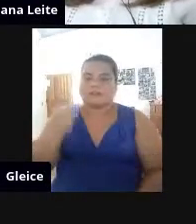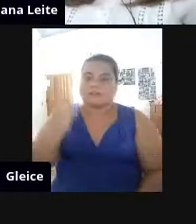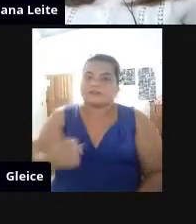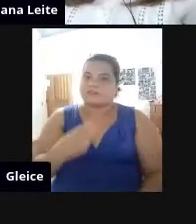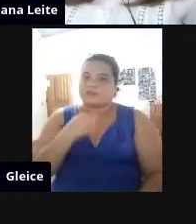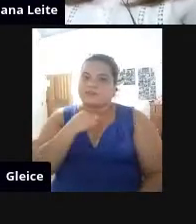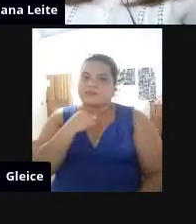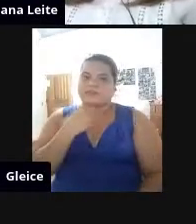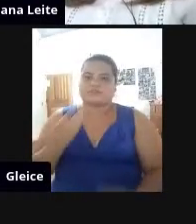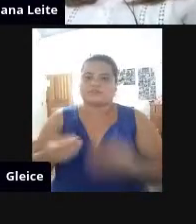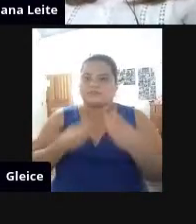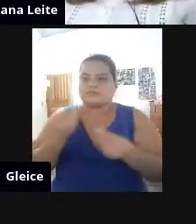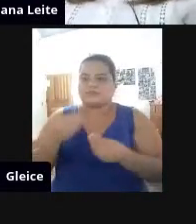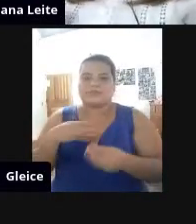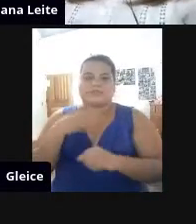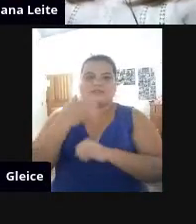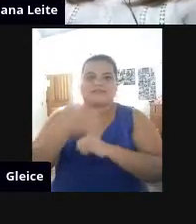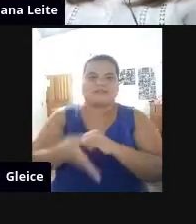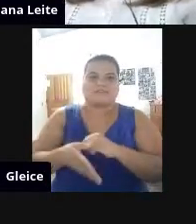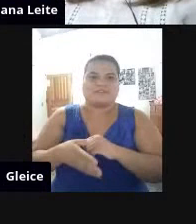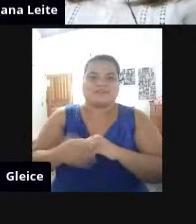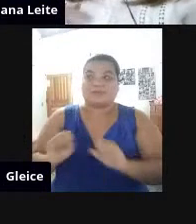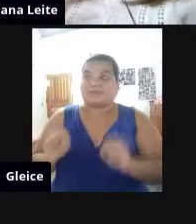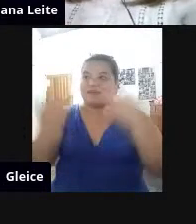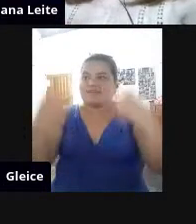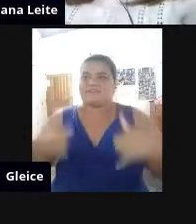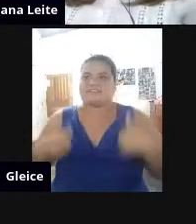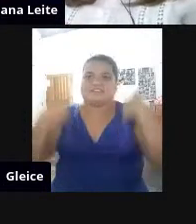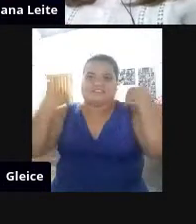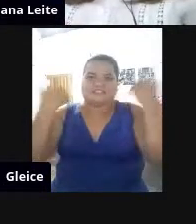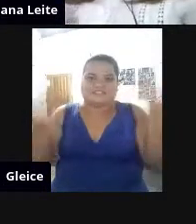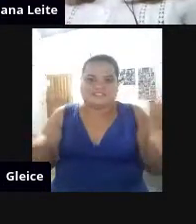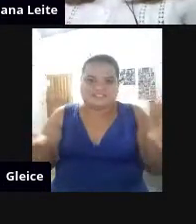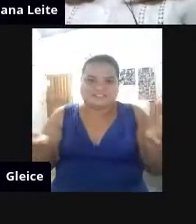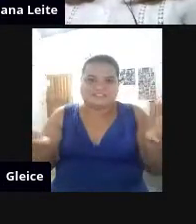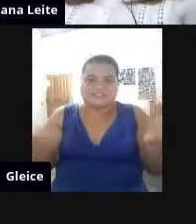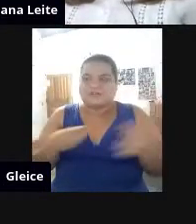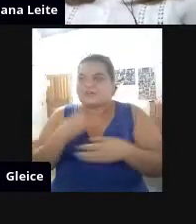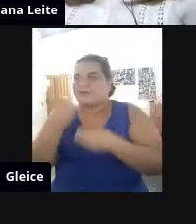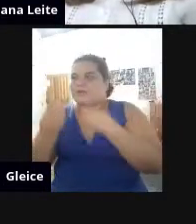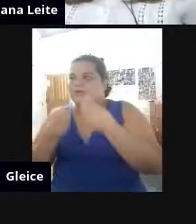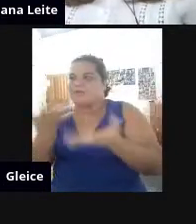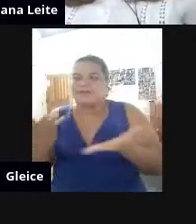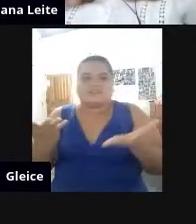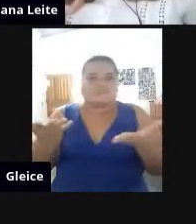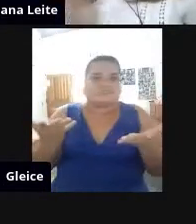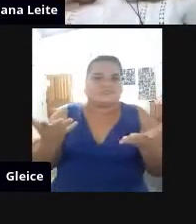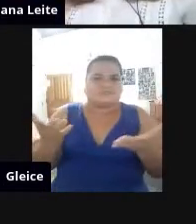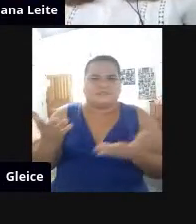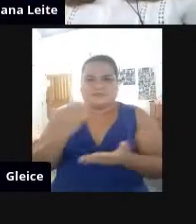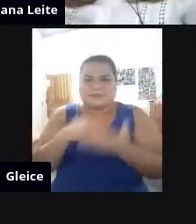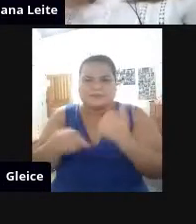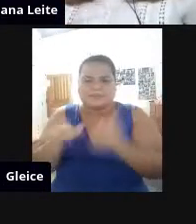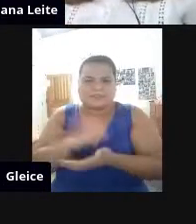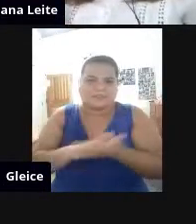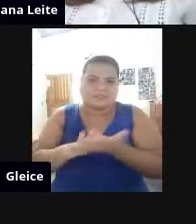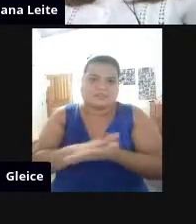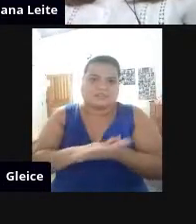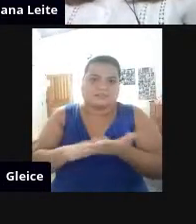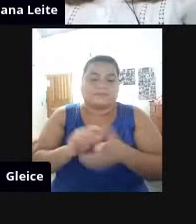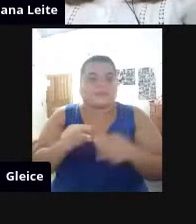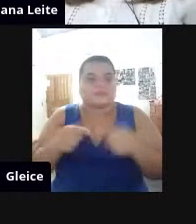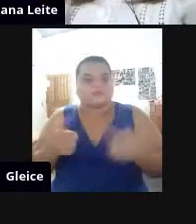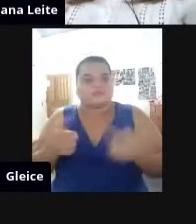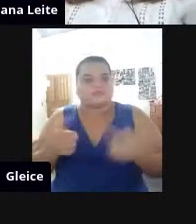por exemplo, ir para o aniversário, porque no aniversário o bolo tem leite, o salgadinho tem isso, tem aquilo, e a criança não vai comer nada. Mas aí a gente tem opções, tem forma